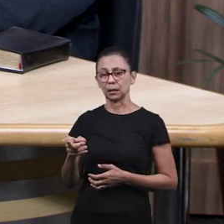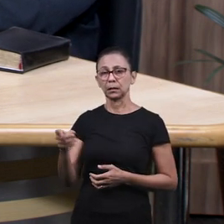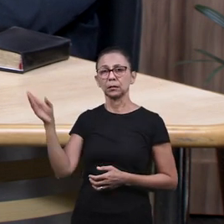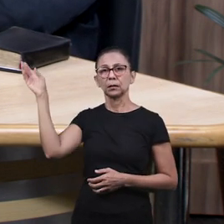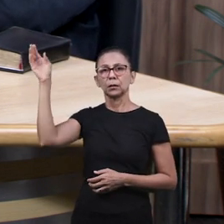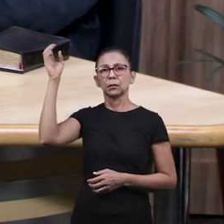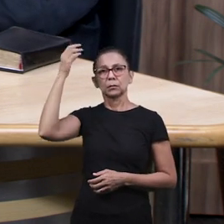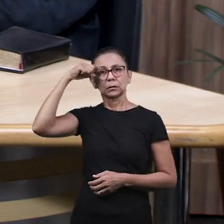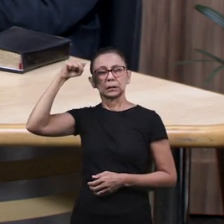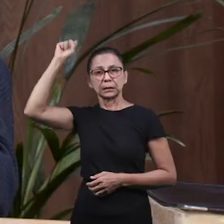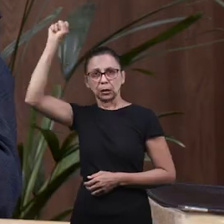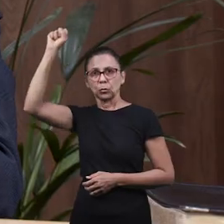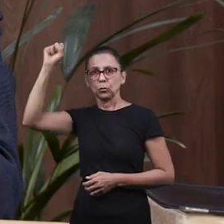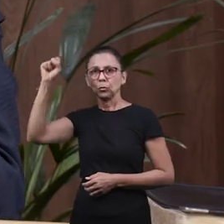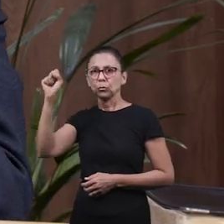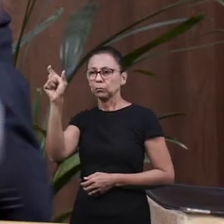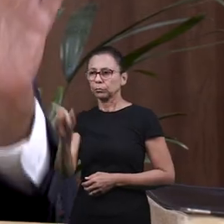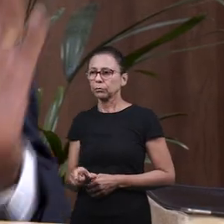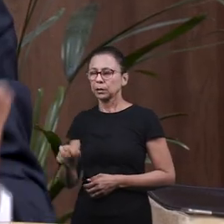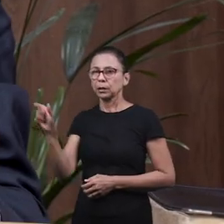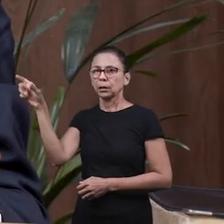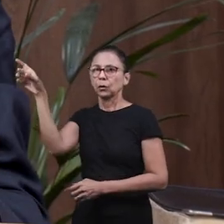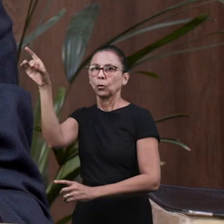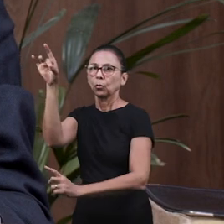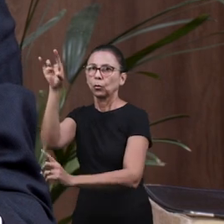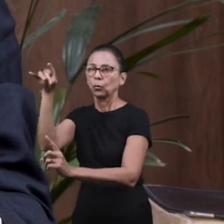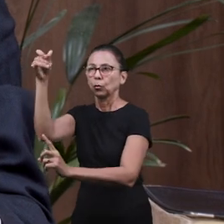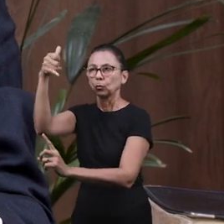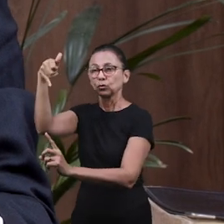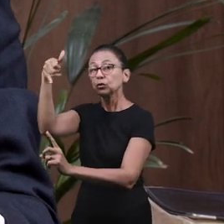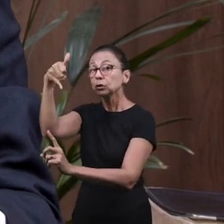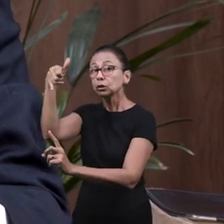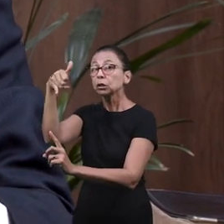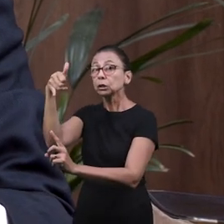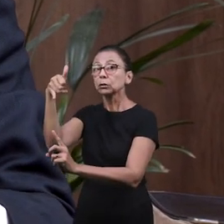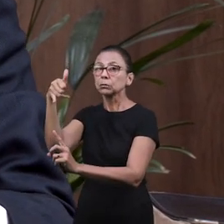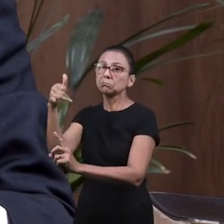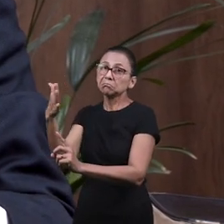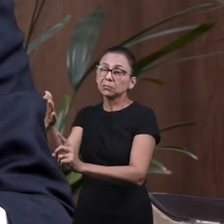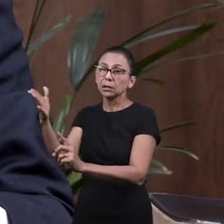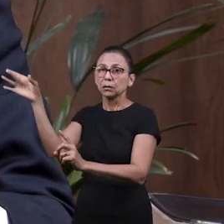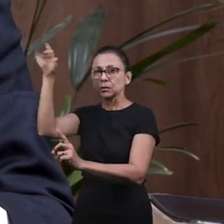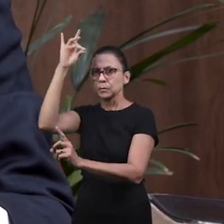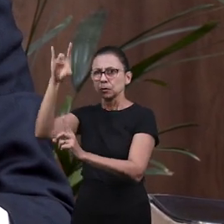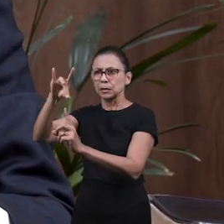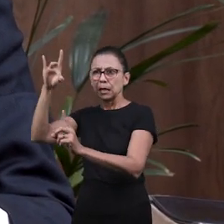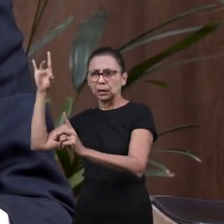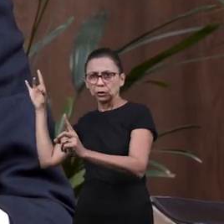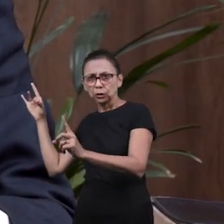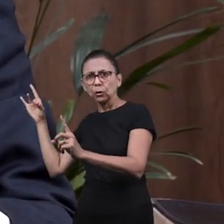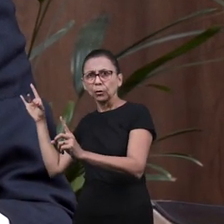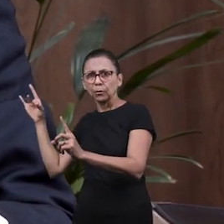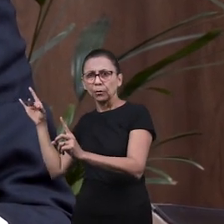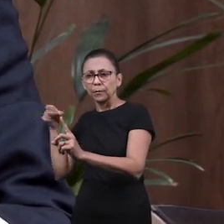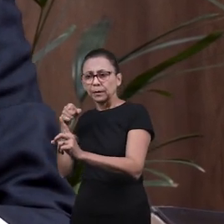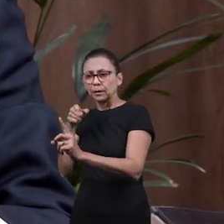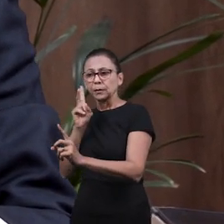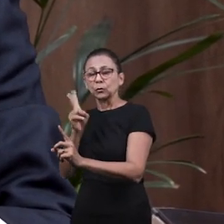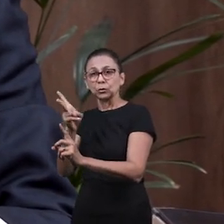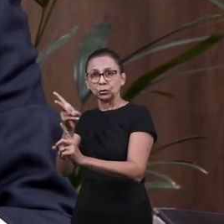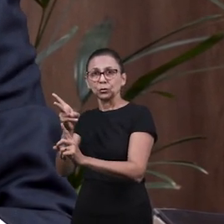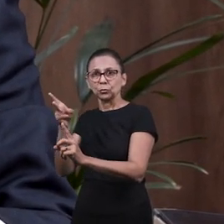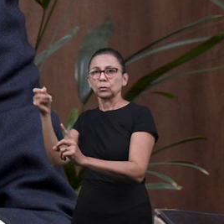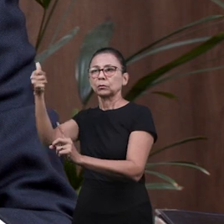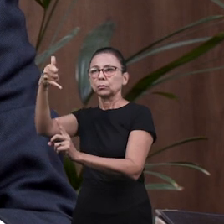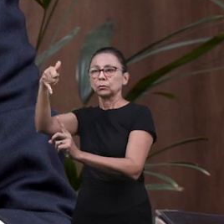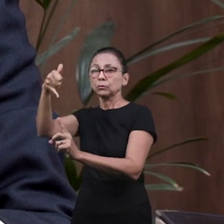tocar nele, ele disse, não, o problema dele é com Deus. Uhum. Mas Davi já sabia que o Espírito Santo tinha se retirado dele, porque o Espírito Santo,